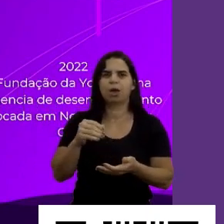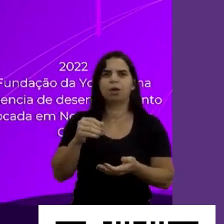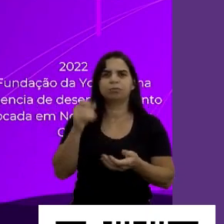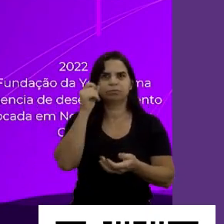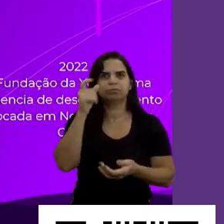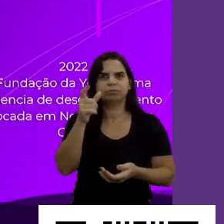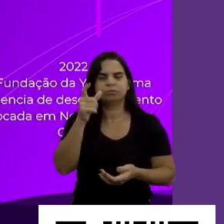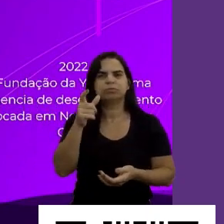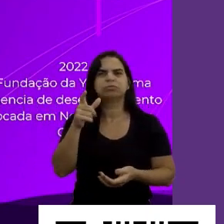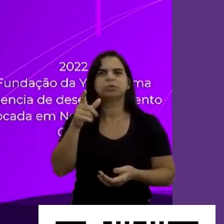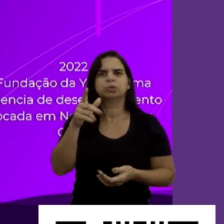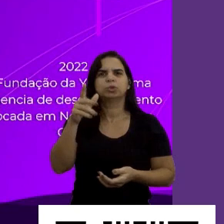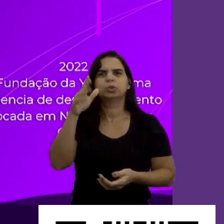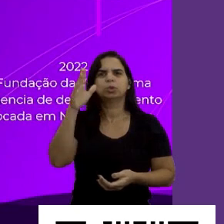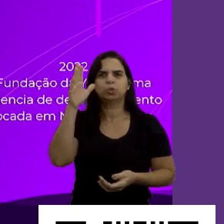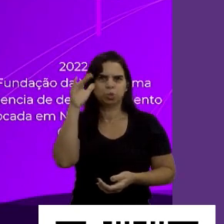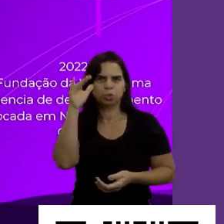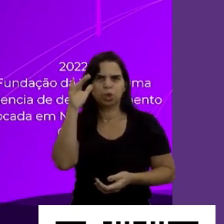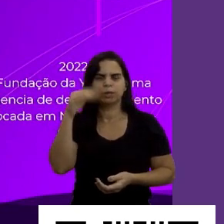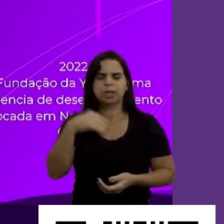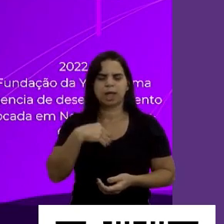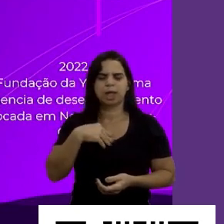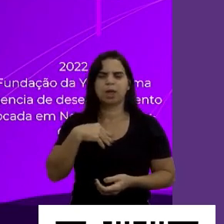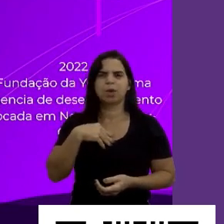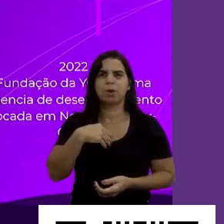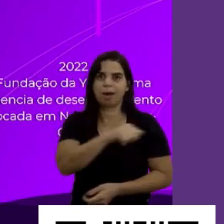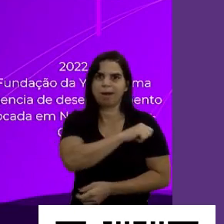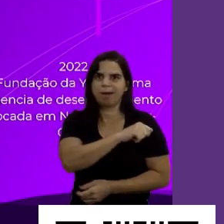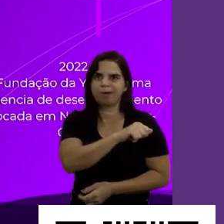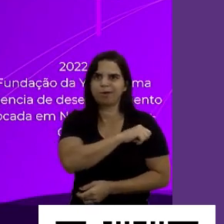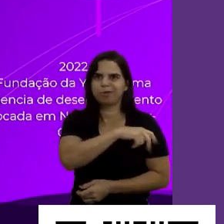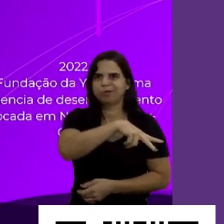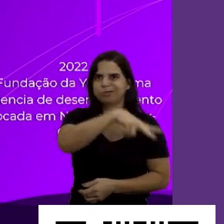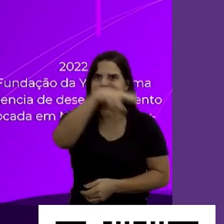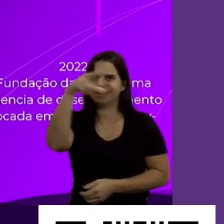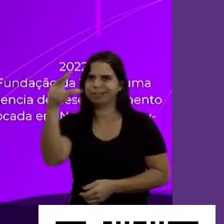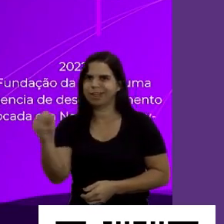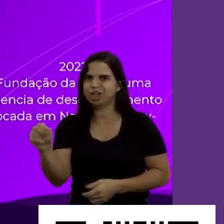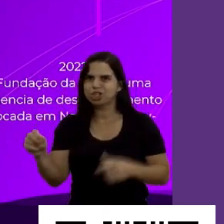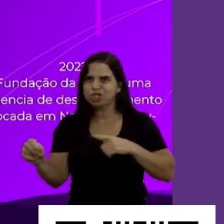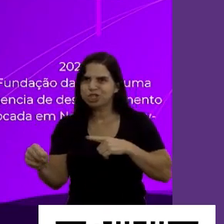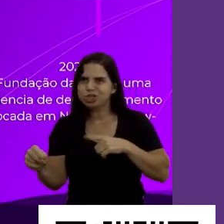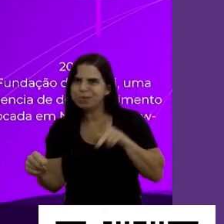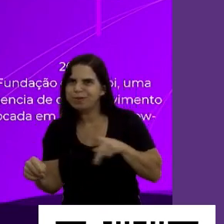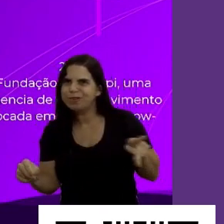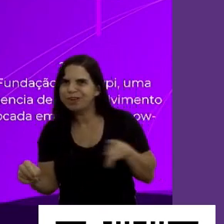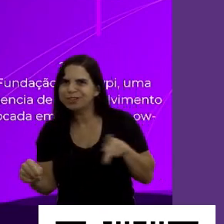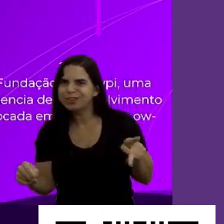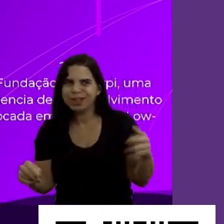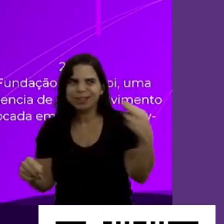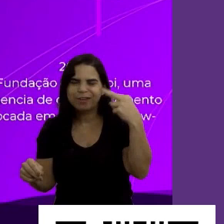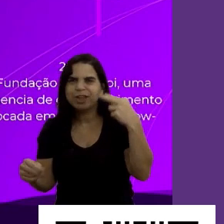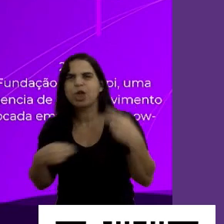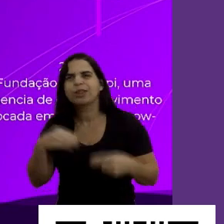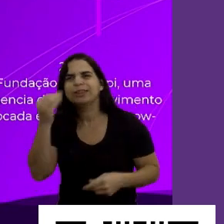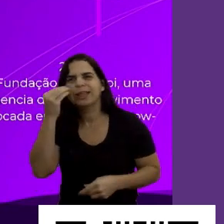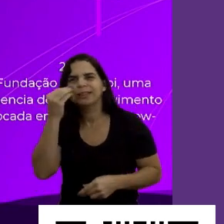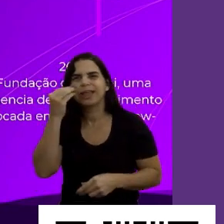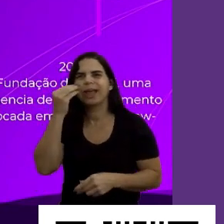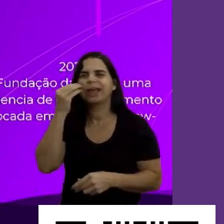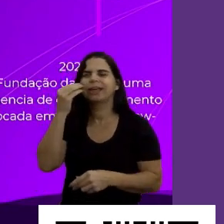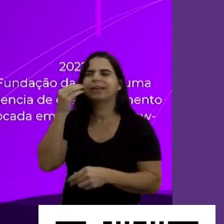eu sou ex-alunos do Senac não sei se o professor Tá aí vendo mas a gente tentou se comunicar com ele para ele ver